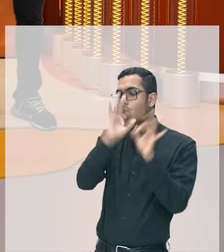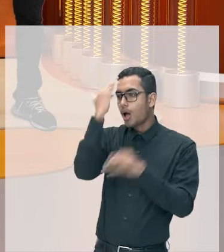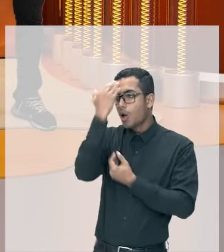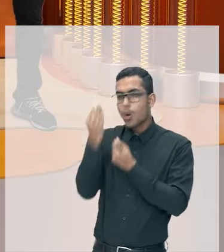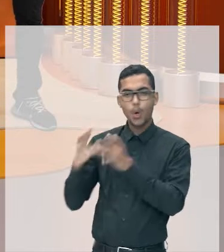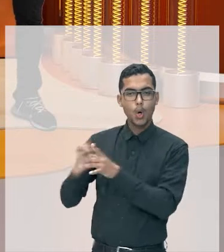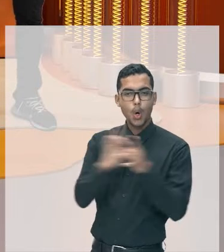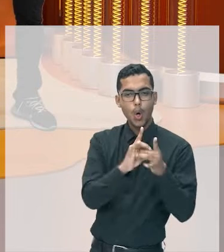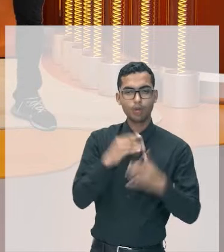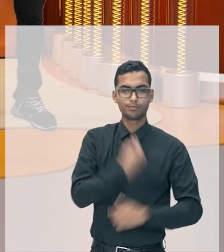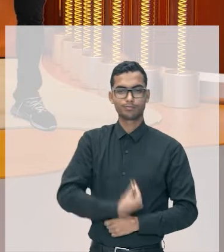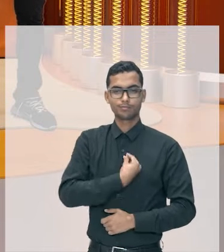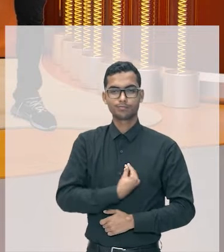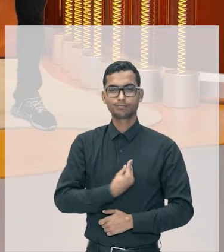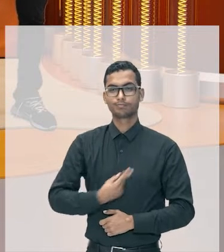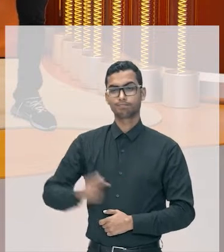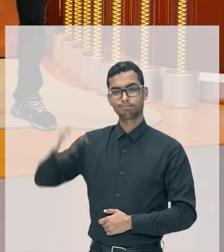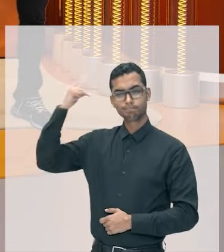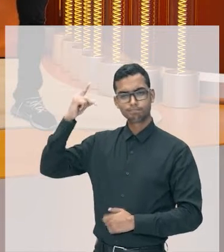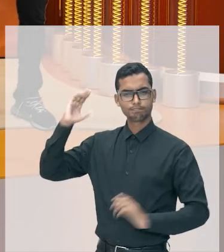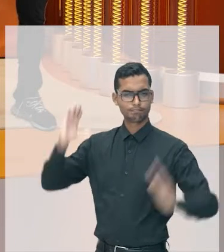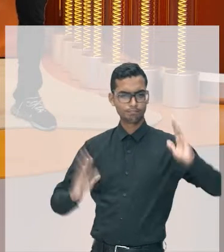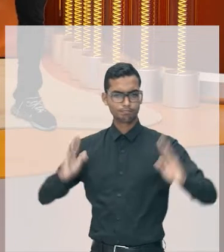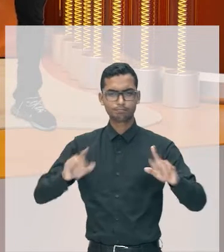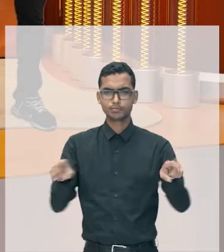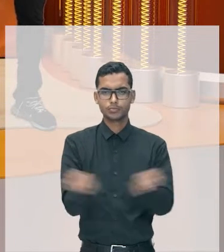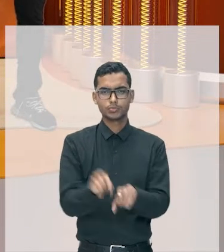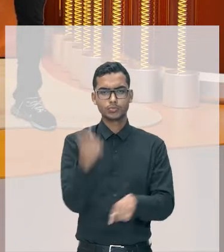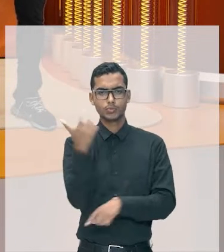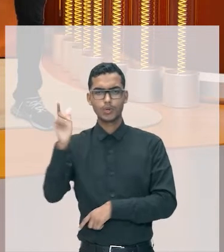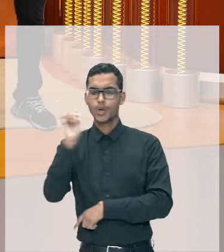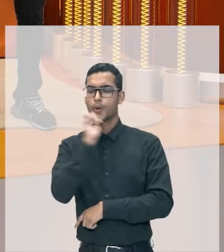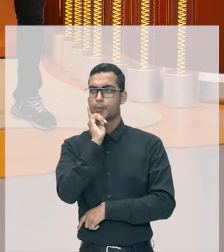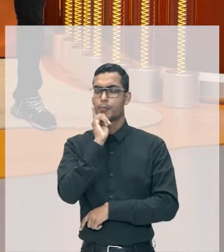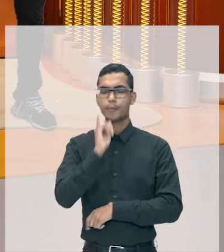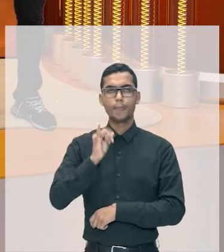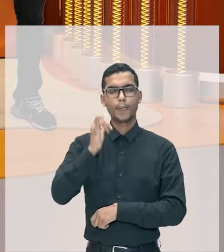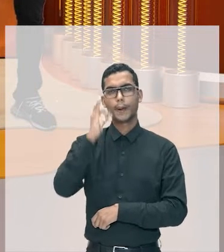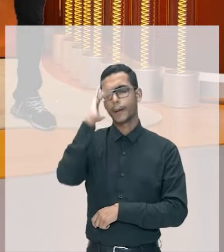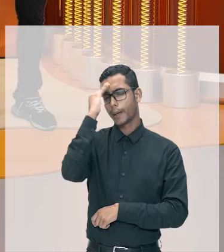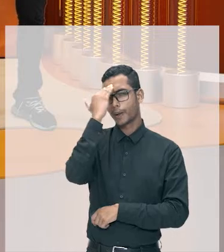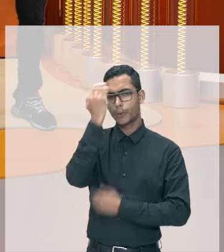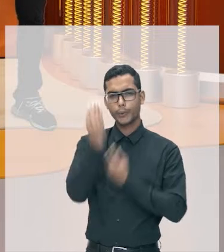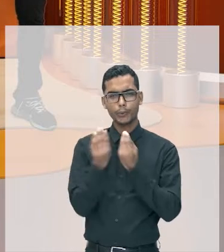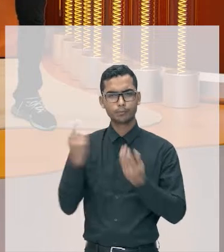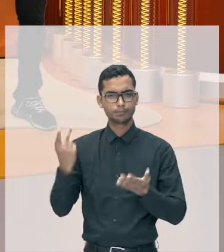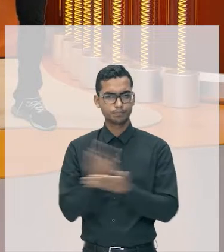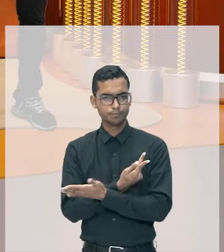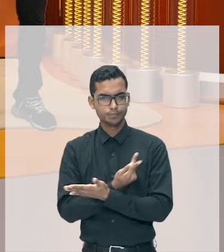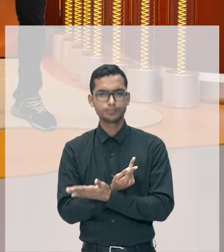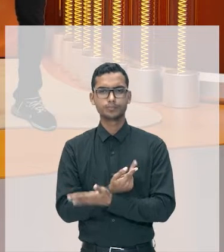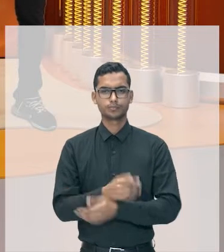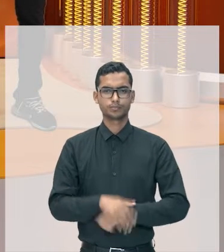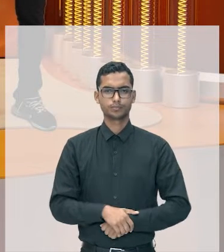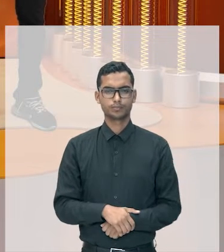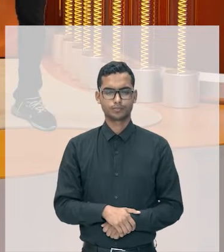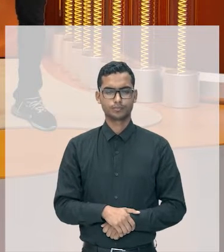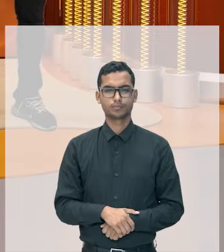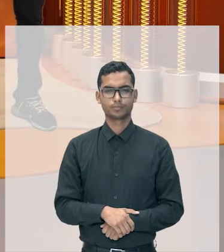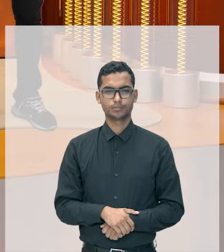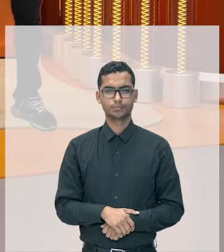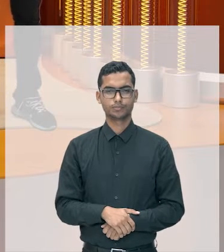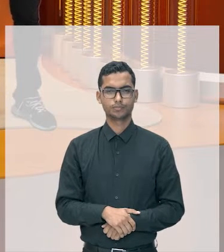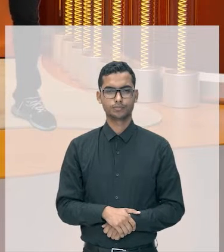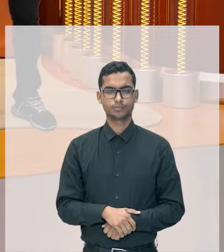viviam naquele momento. Uma outra coisa que serve para a gente entender ali como fonte histórica, para entender, que vai nos